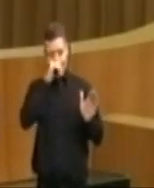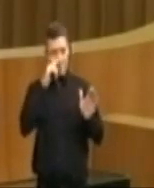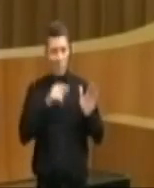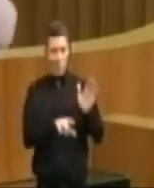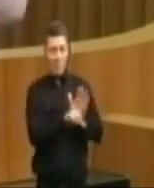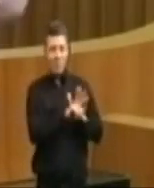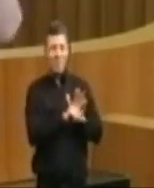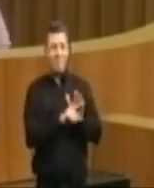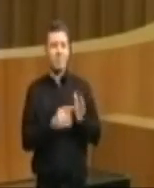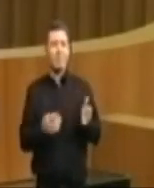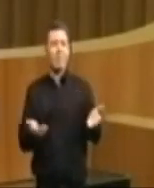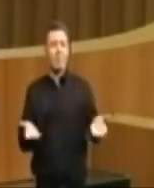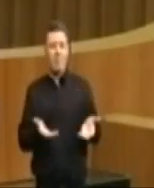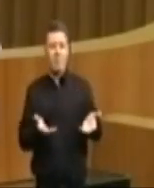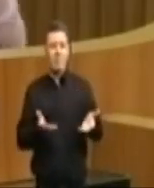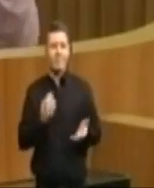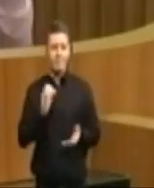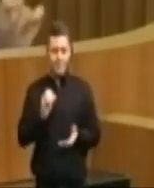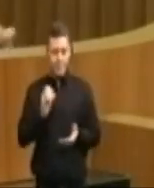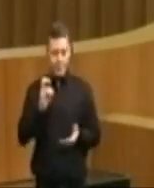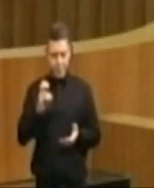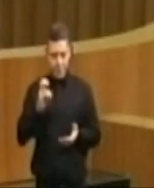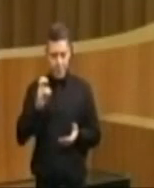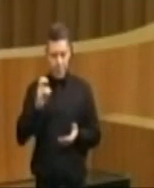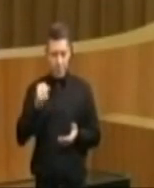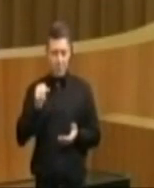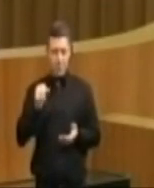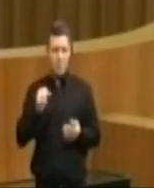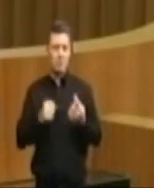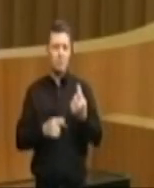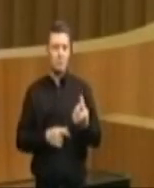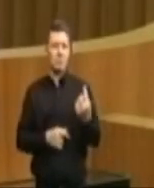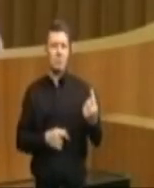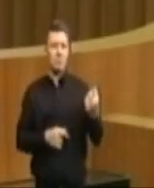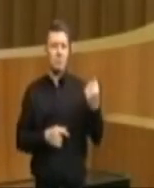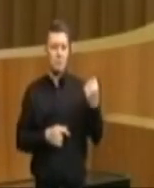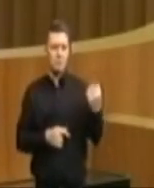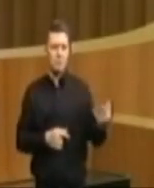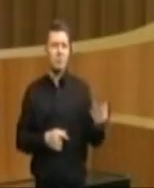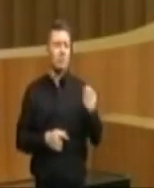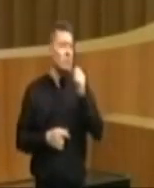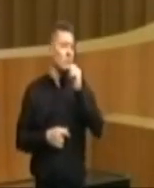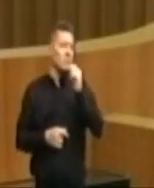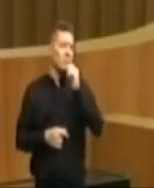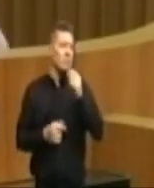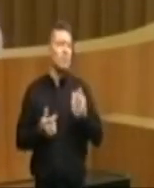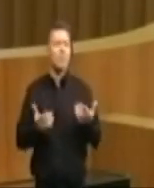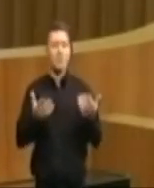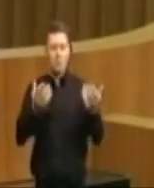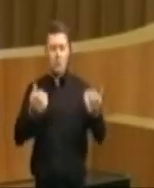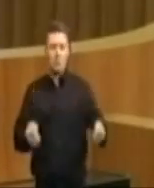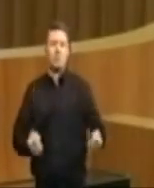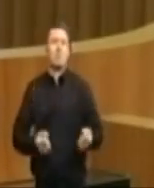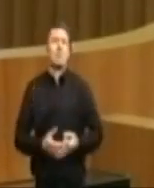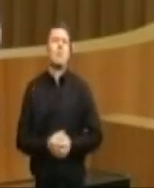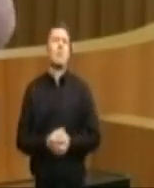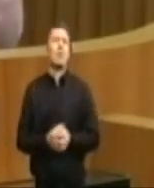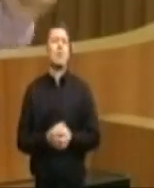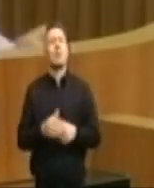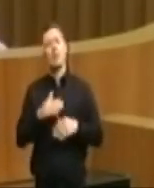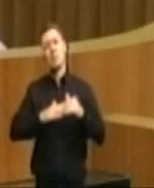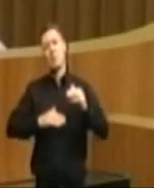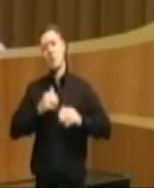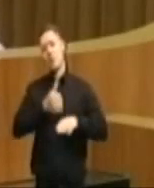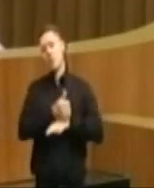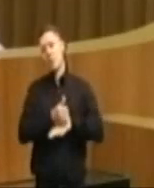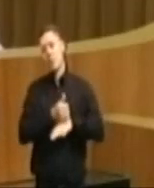legalizar que as leis 058 e 114 não sejam cumpridas e que os professores simplesmente não possam mais